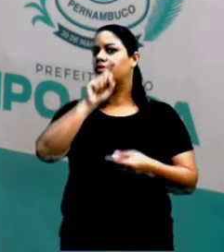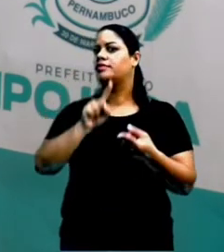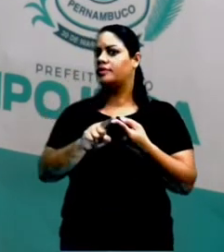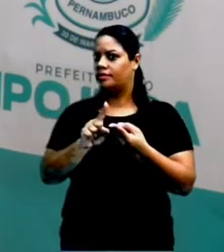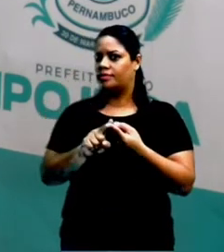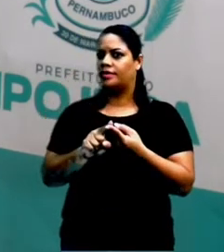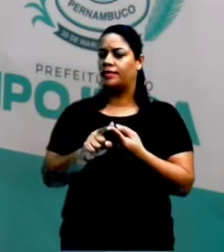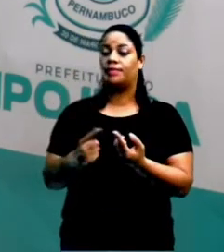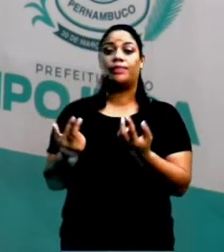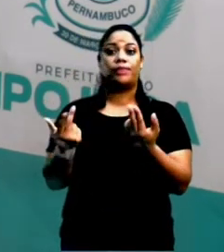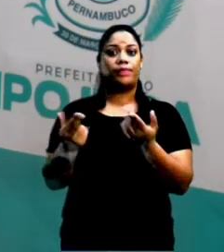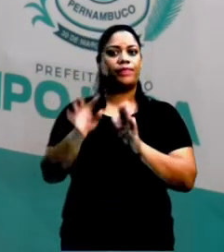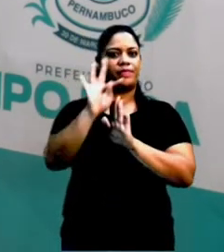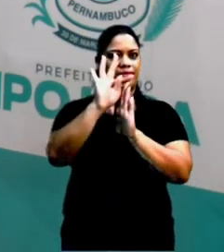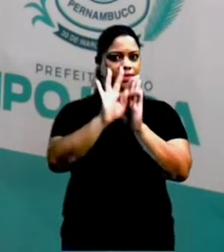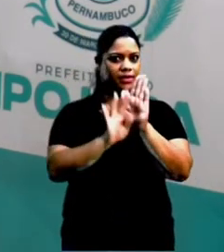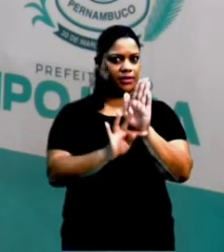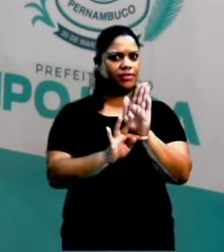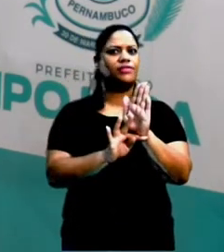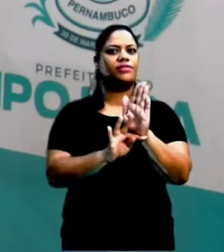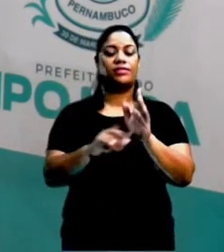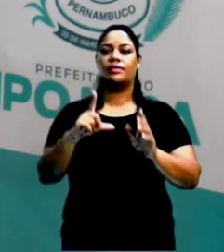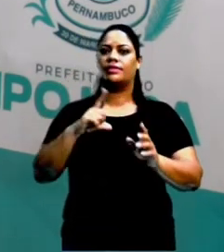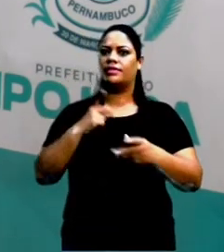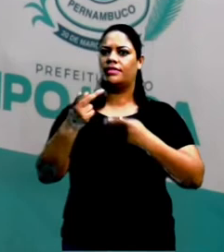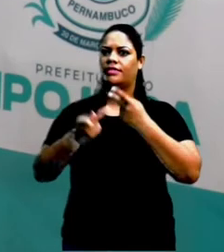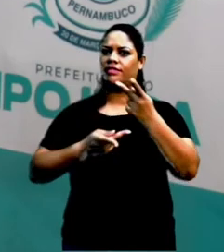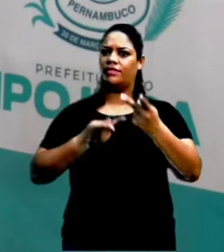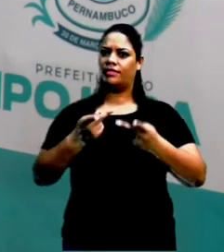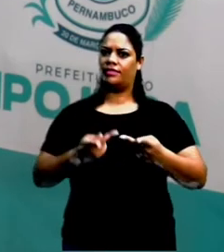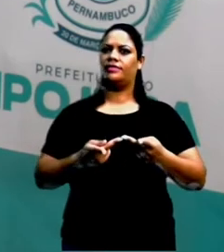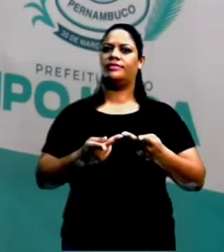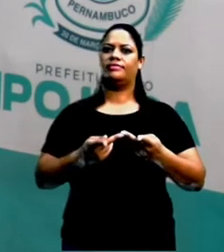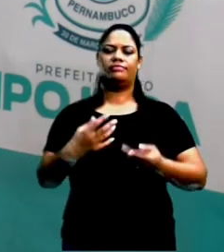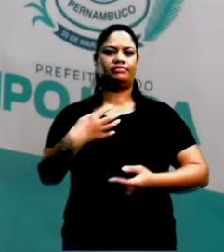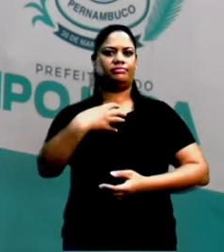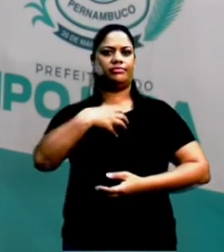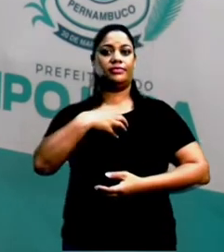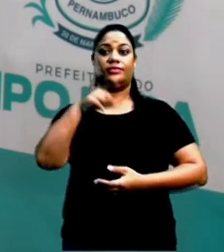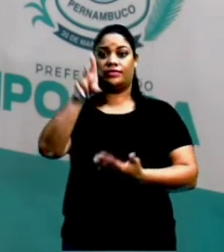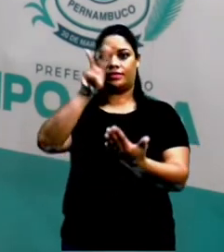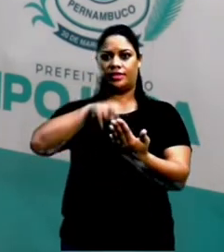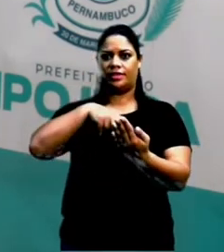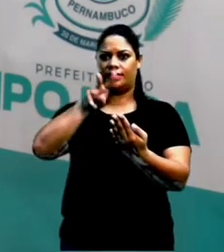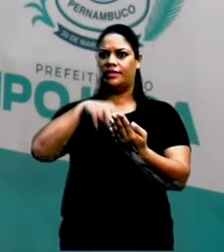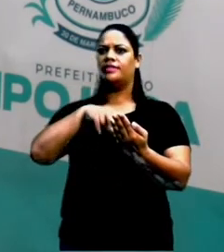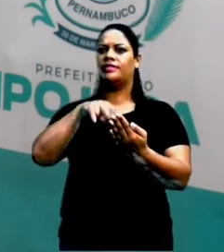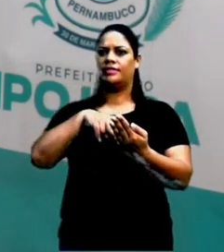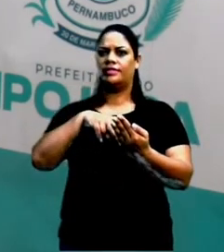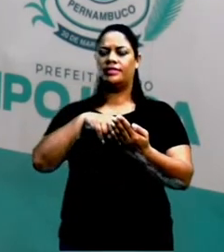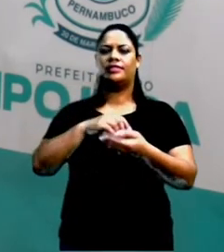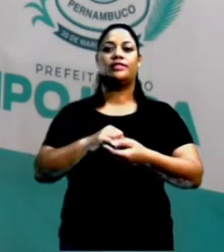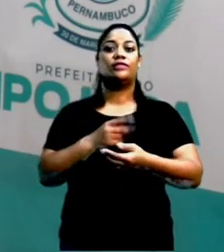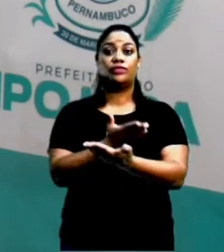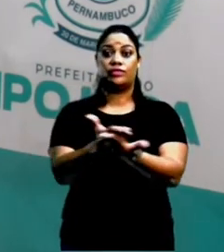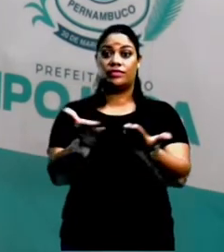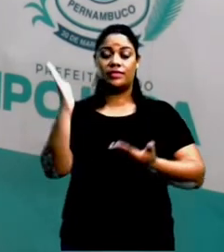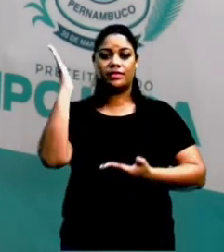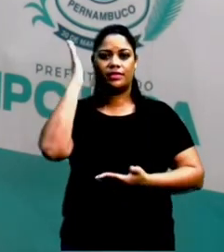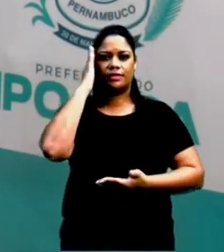A mesma coisa é o texto tem que falar com você. E ao ler o texto, ele tem que deixar